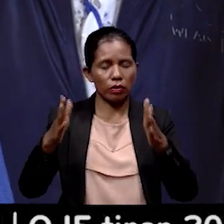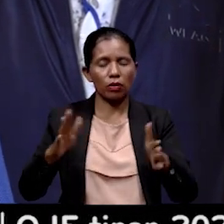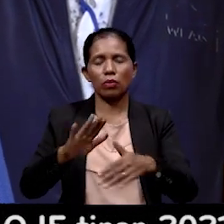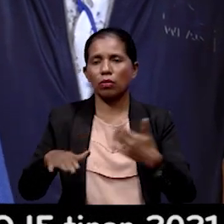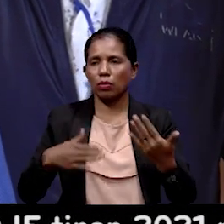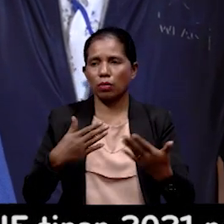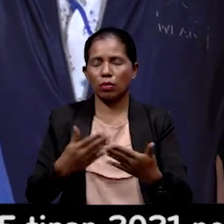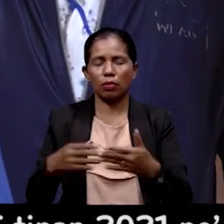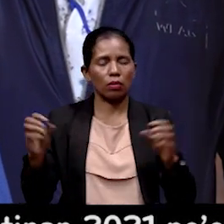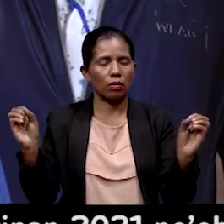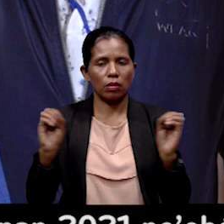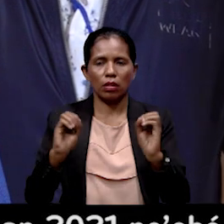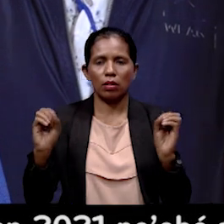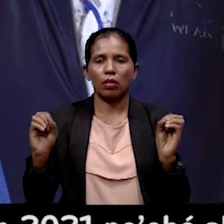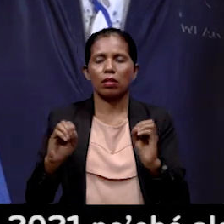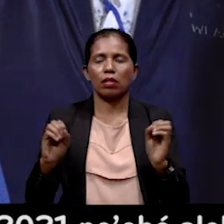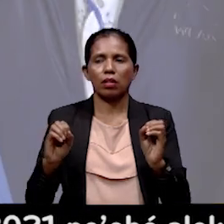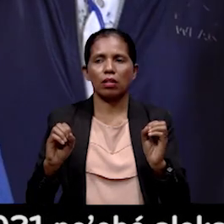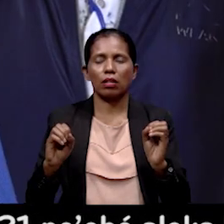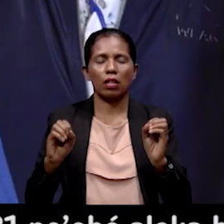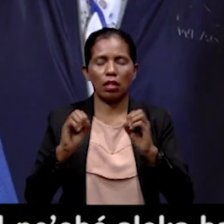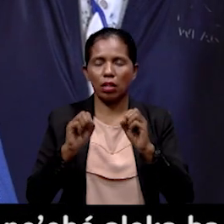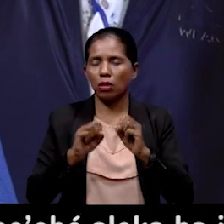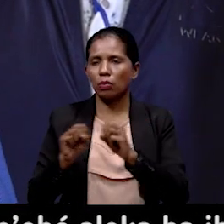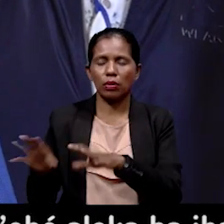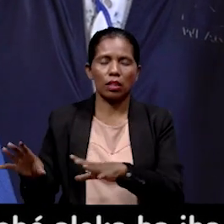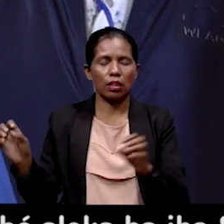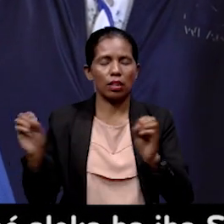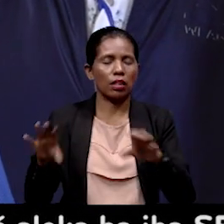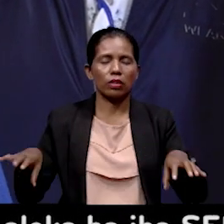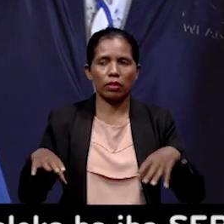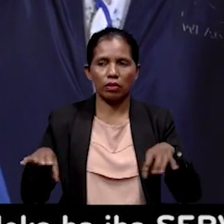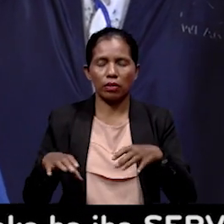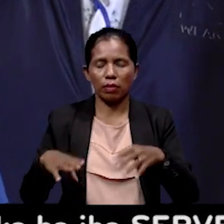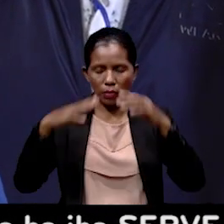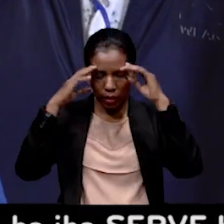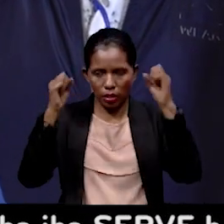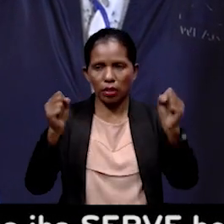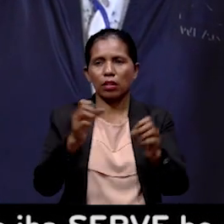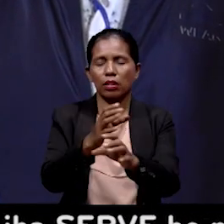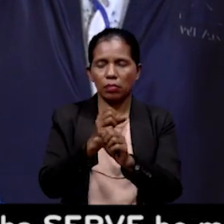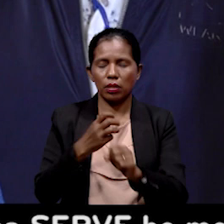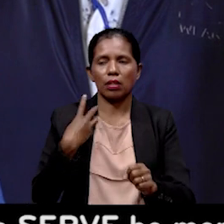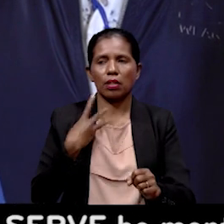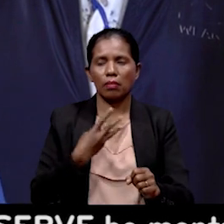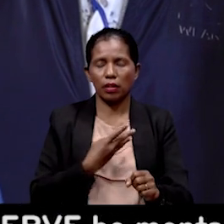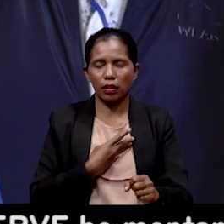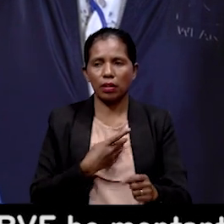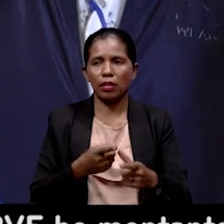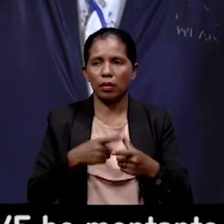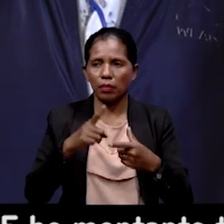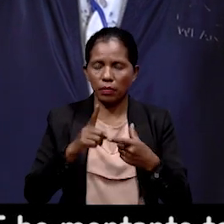Saneamento. Agora abandonar. A presidente se mudou também a minha saída depois,